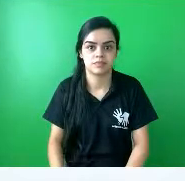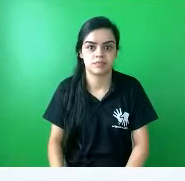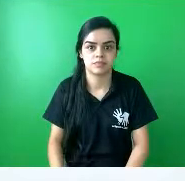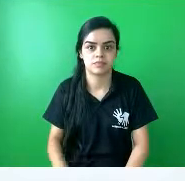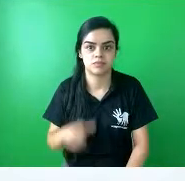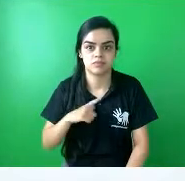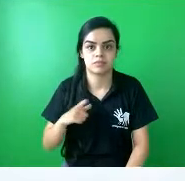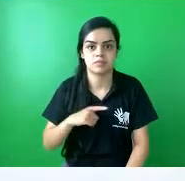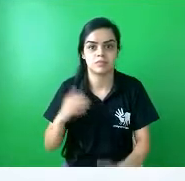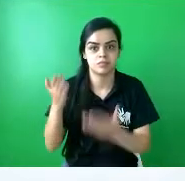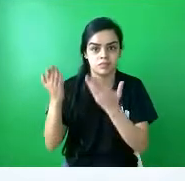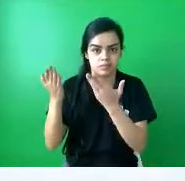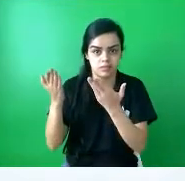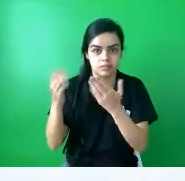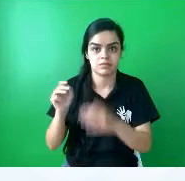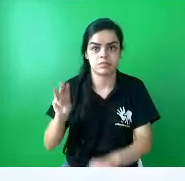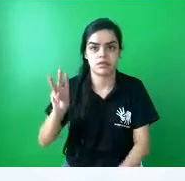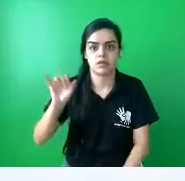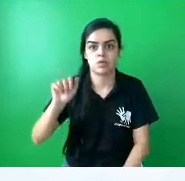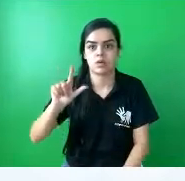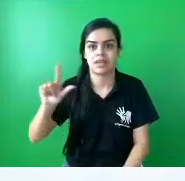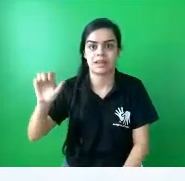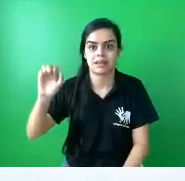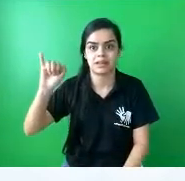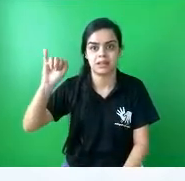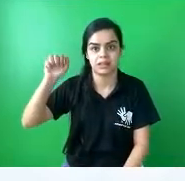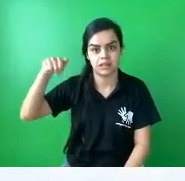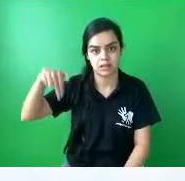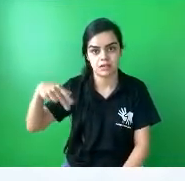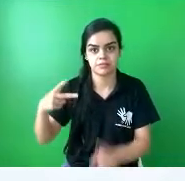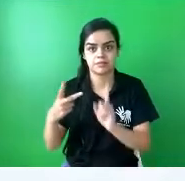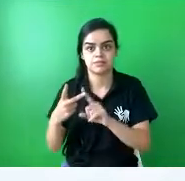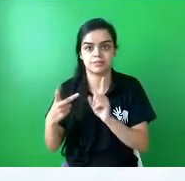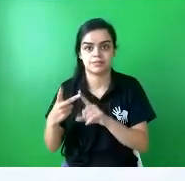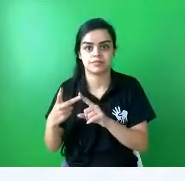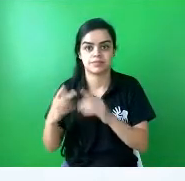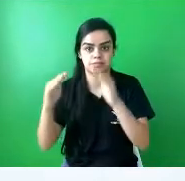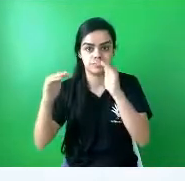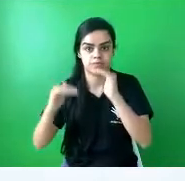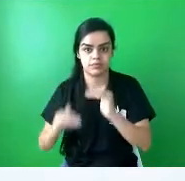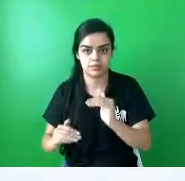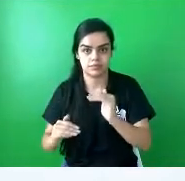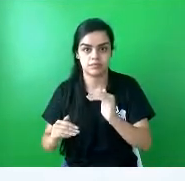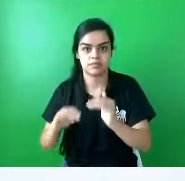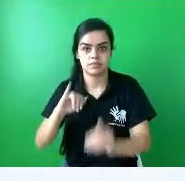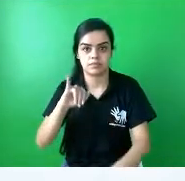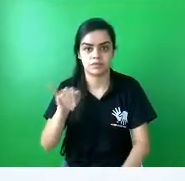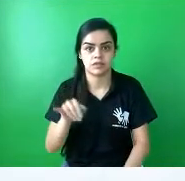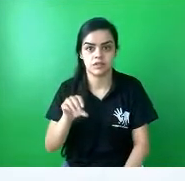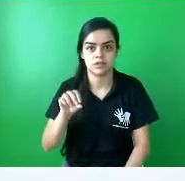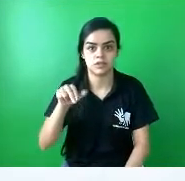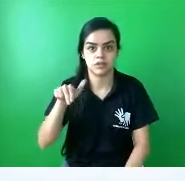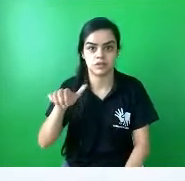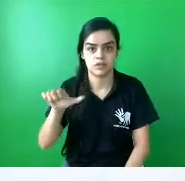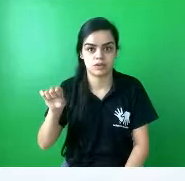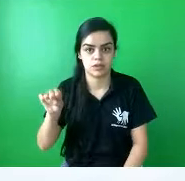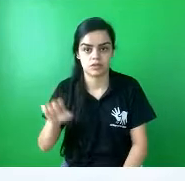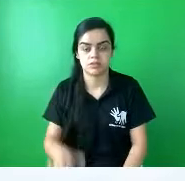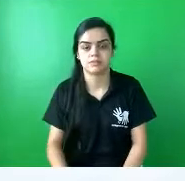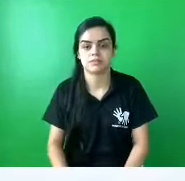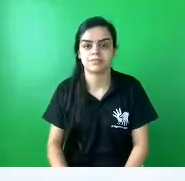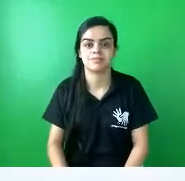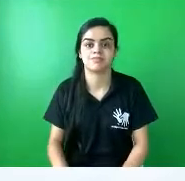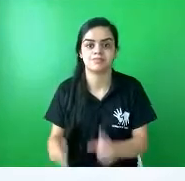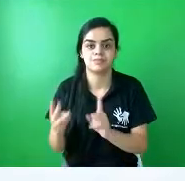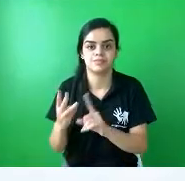do lado esquerdo, o William Ferrer, no quadro aqui logo abaixo, o Jonas Moreno, e